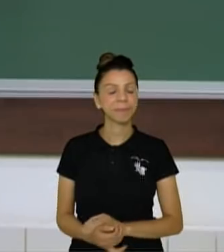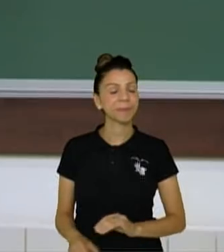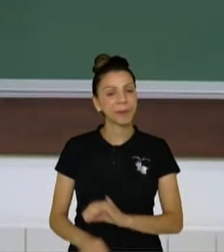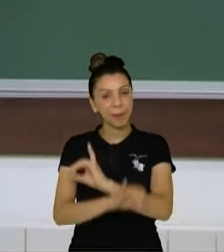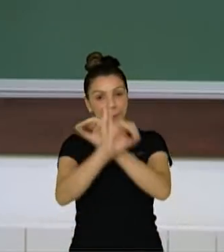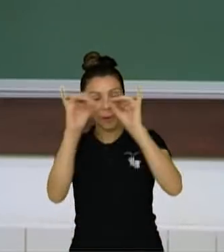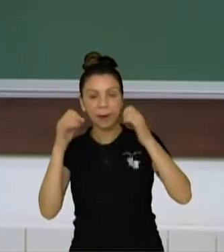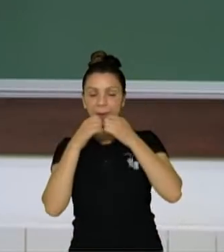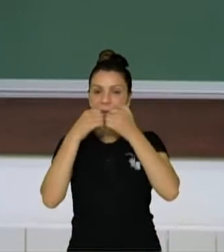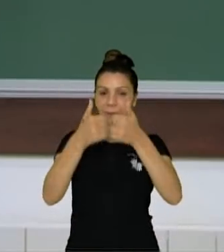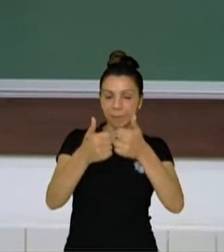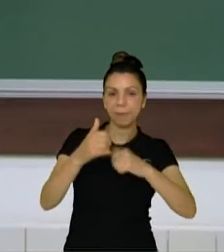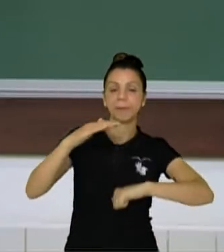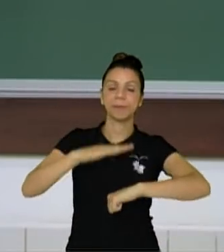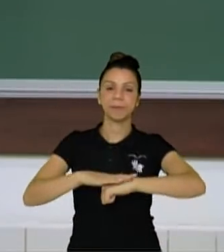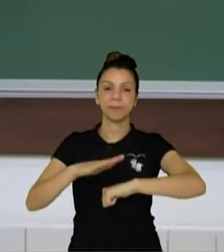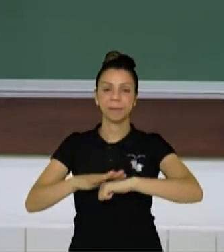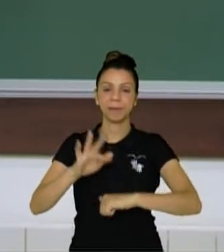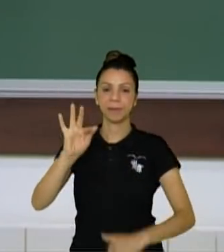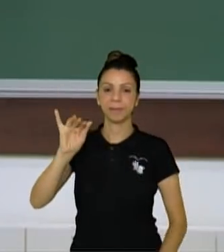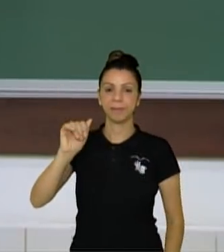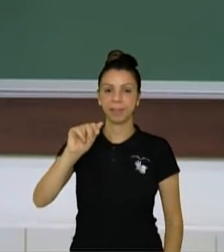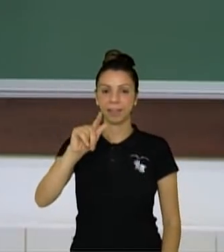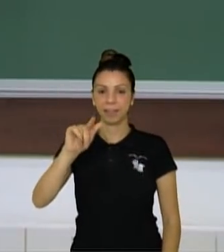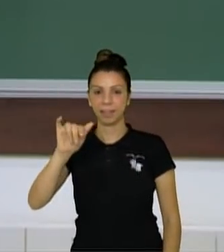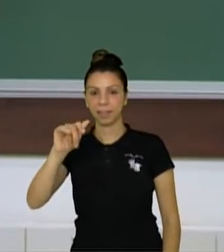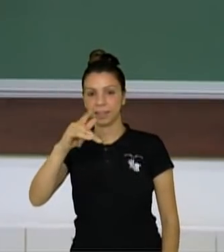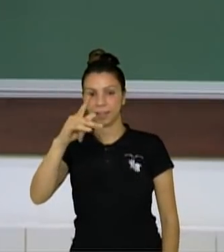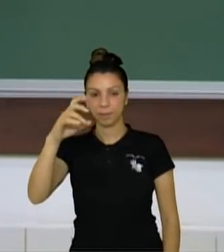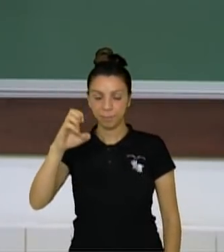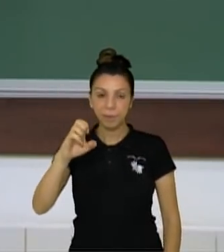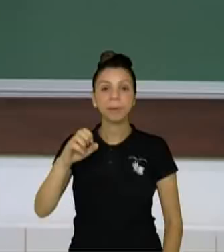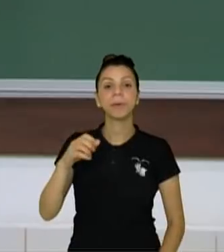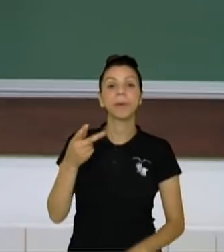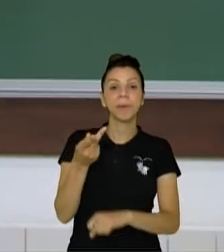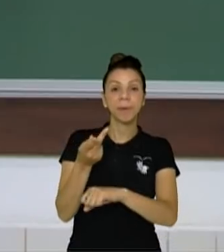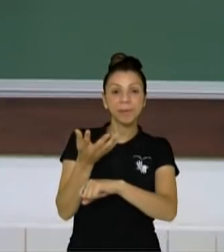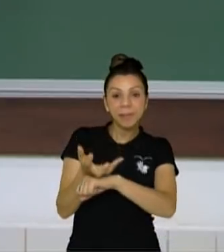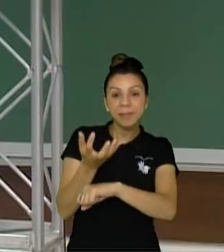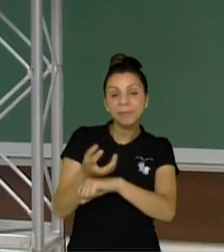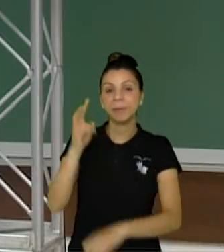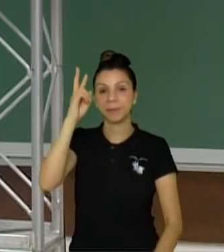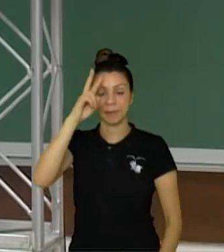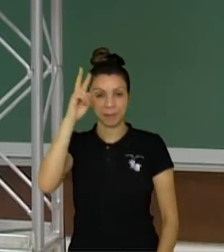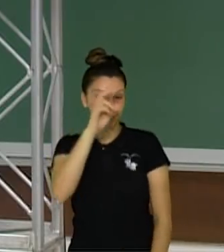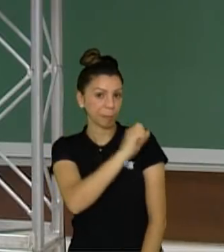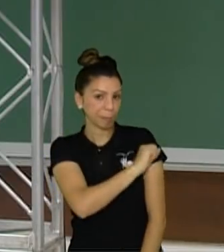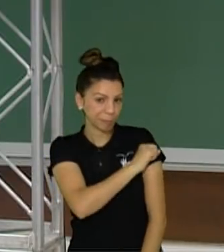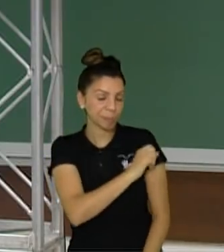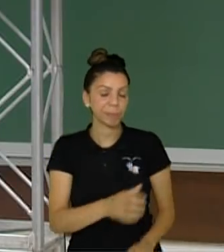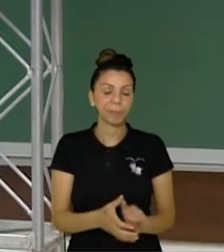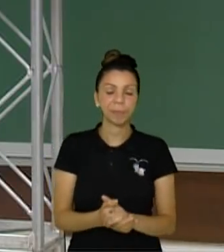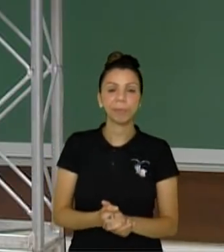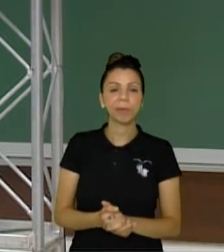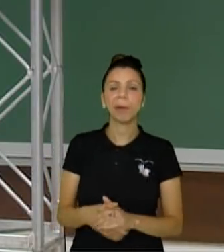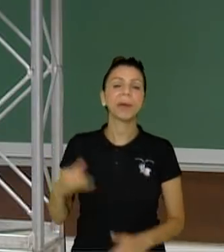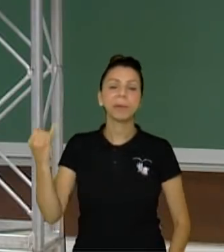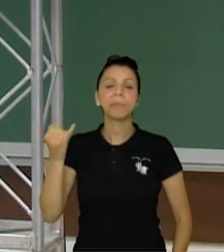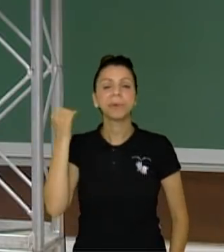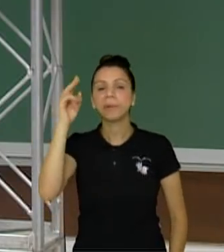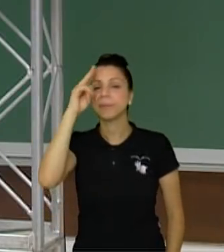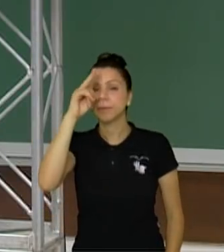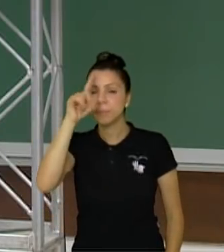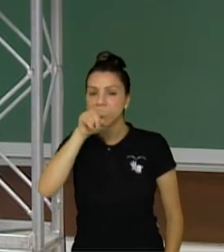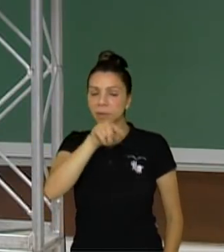Olá, tudo bem? Eu sou o professor Felipe Pego Camargo, professor de História do 8º ano. E é importante lembrar, você que está assistindo, acompanhando